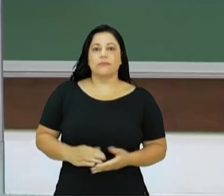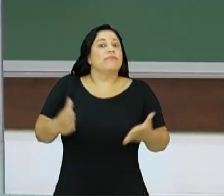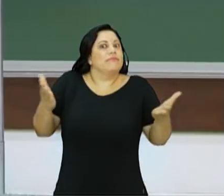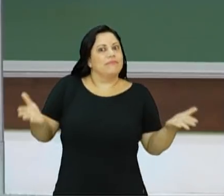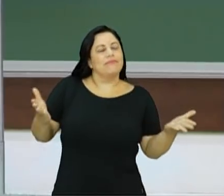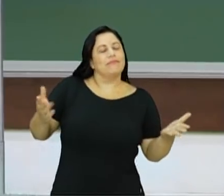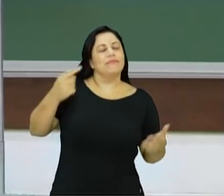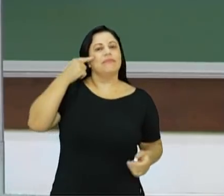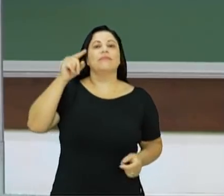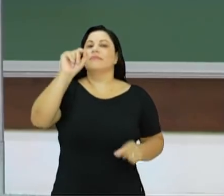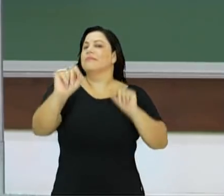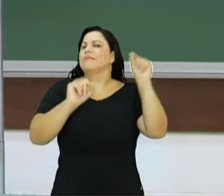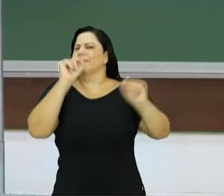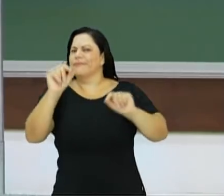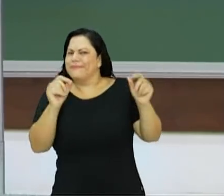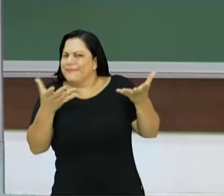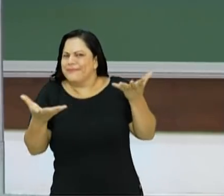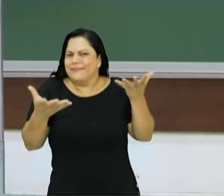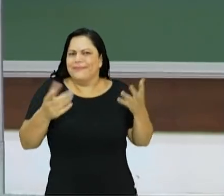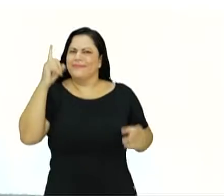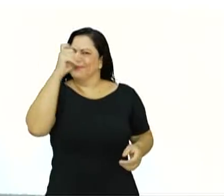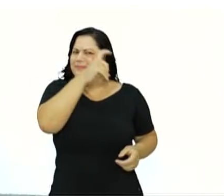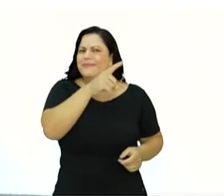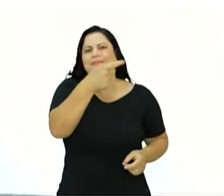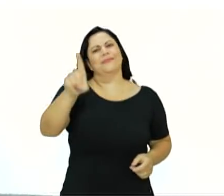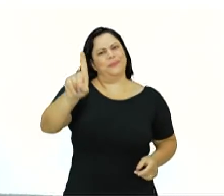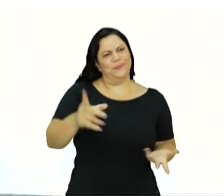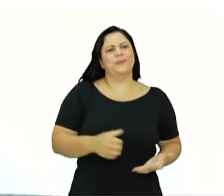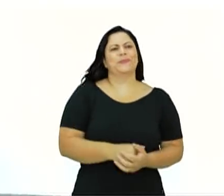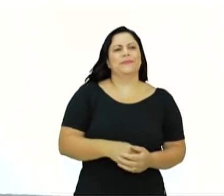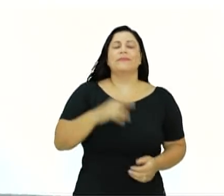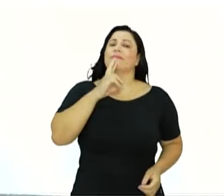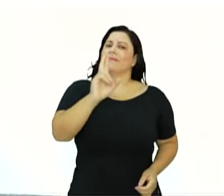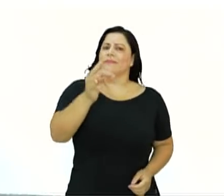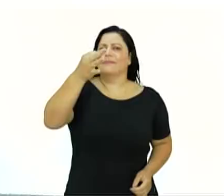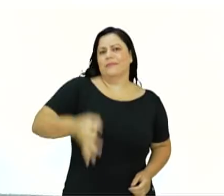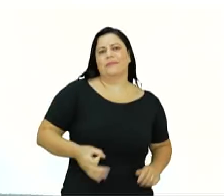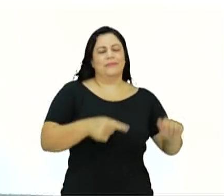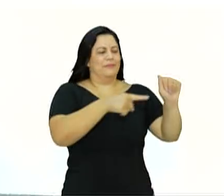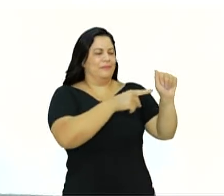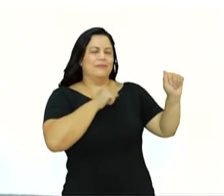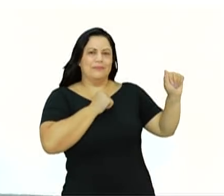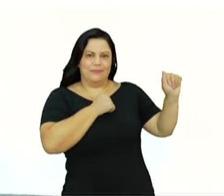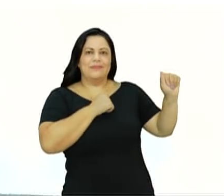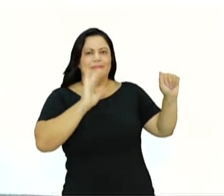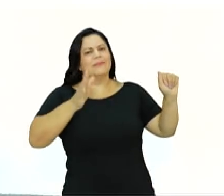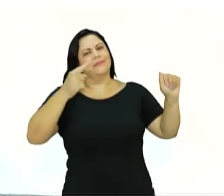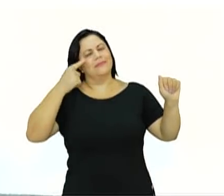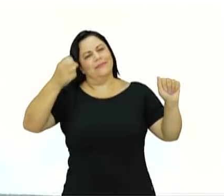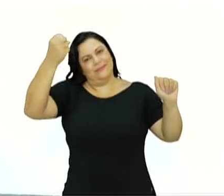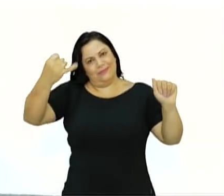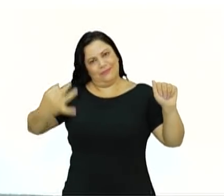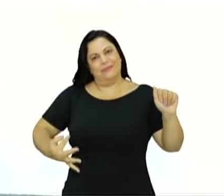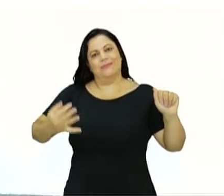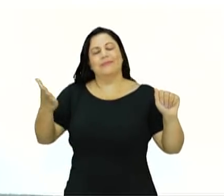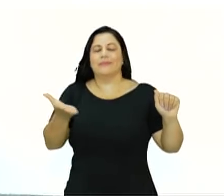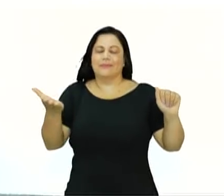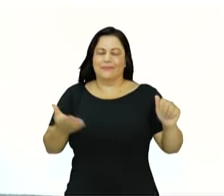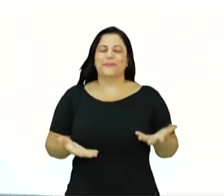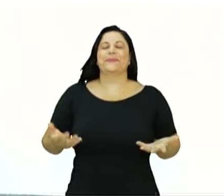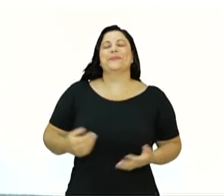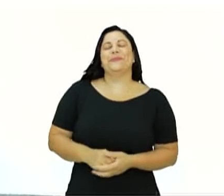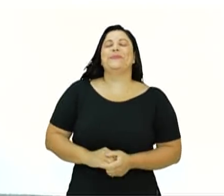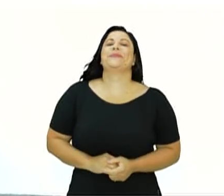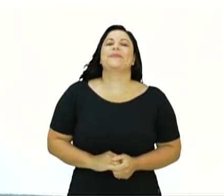Então, pessoal, essa não tinha segredo, né? Condrócitos e condroblastos, que a gente viu agora há pouco ali, né? Na explicação